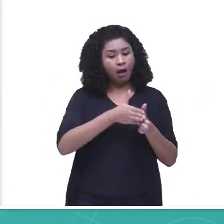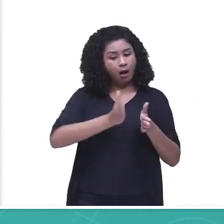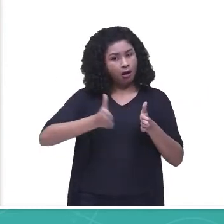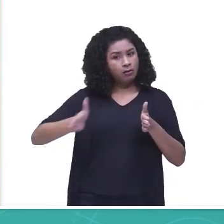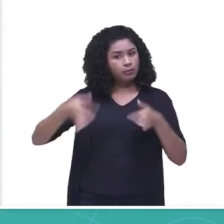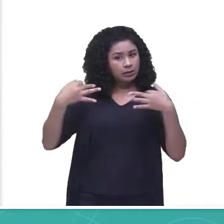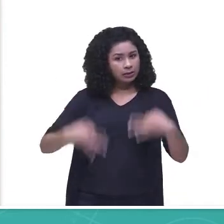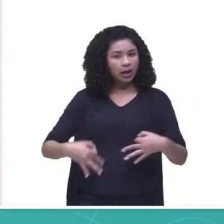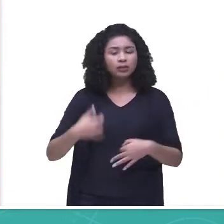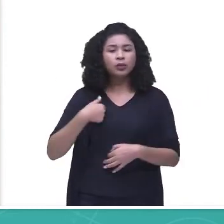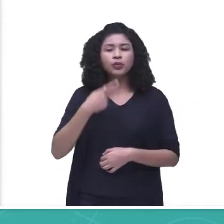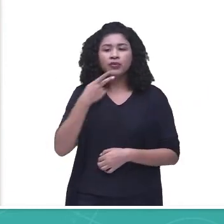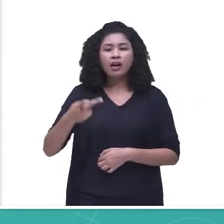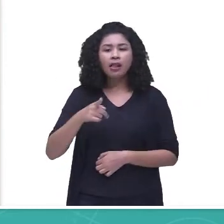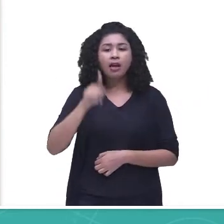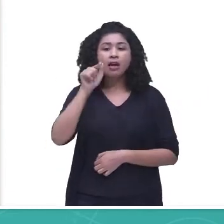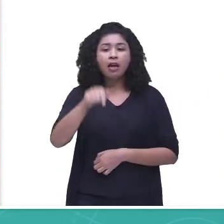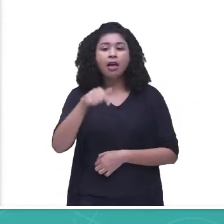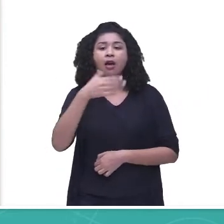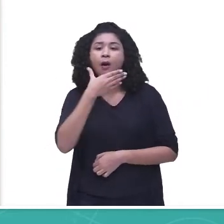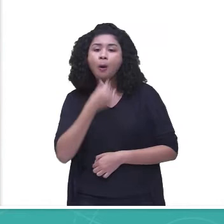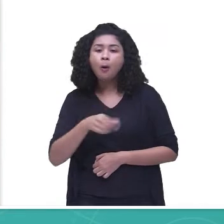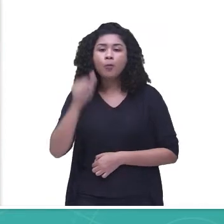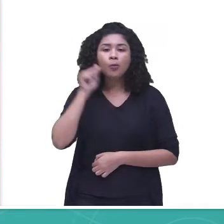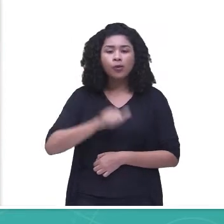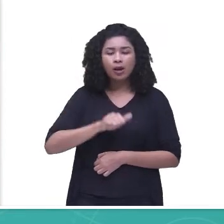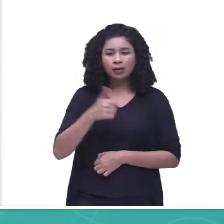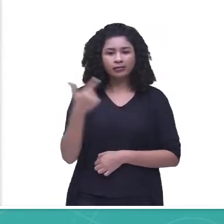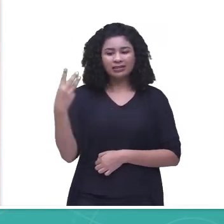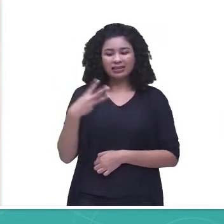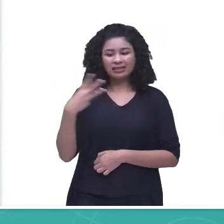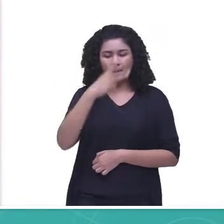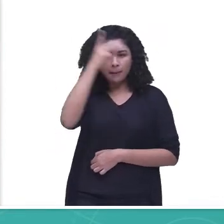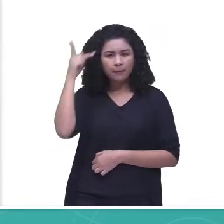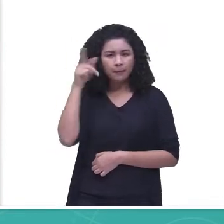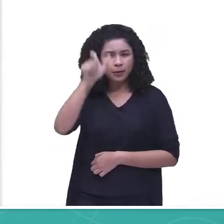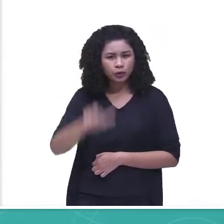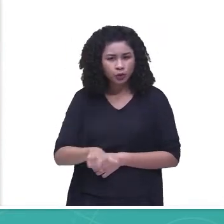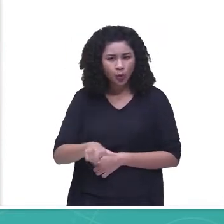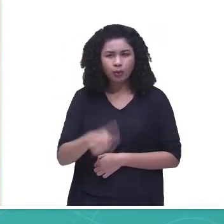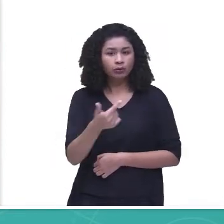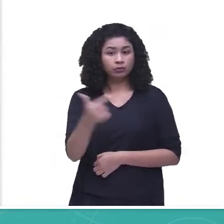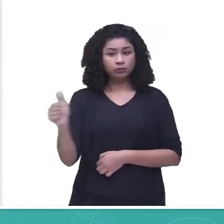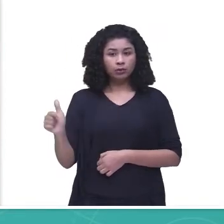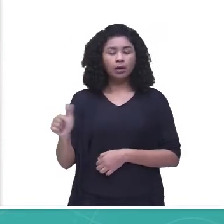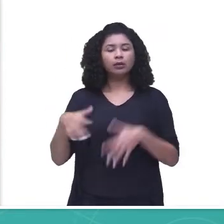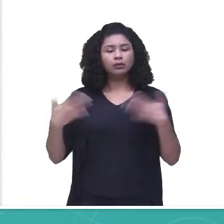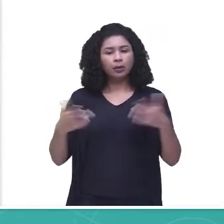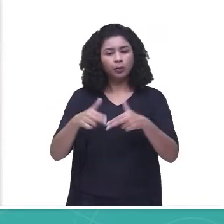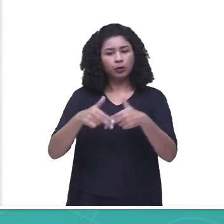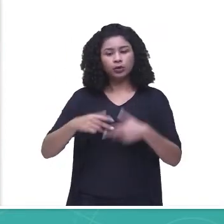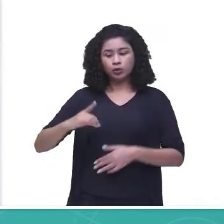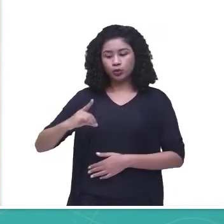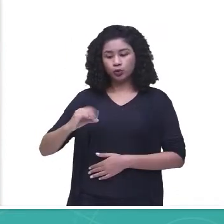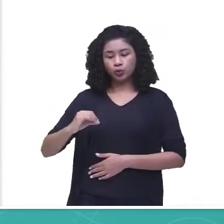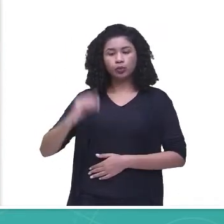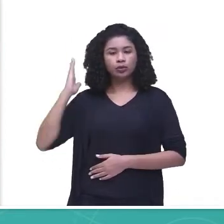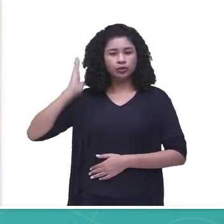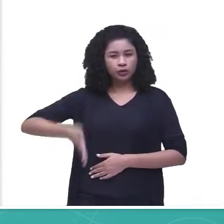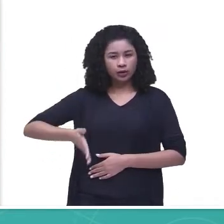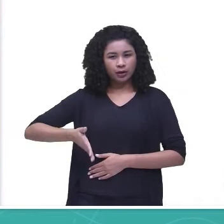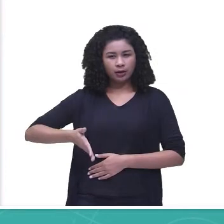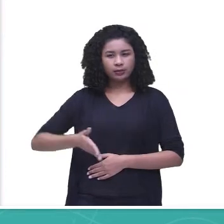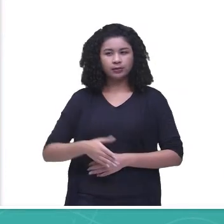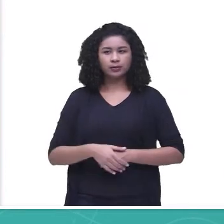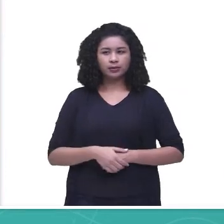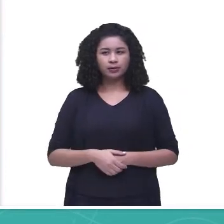ele nem ela, não tem terceira pessoa aqui, não tem terceira pessoa do singular, portanto é o do. Olha só o que o nosso